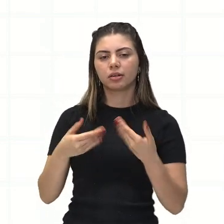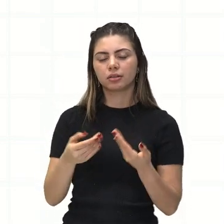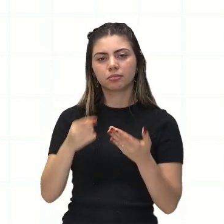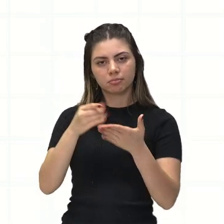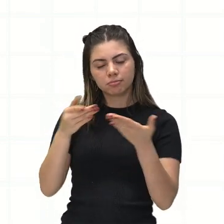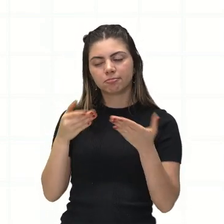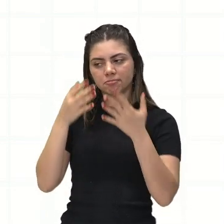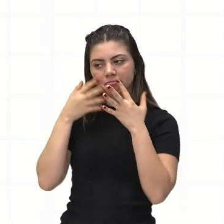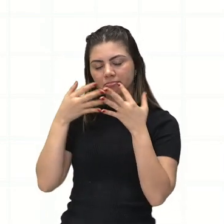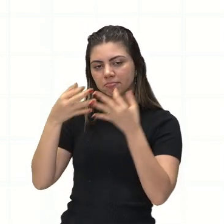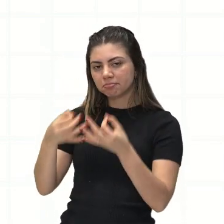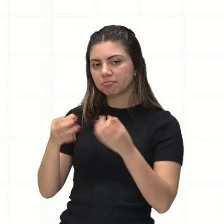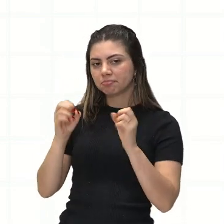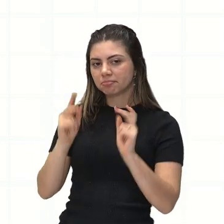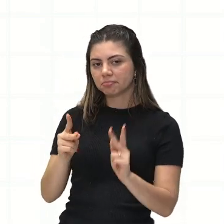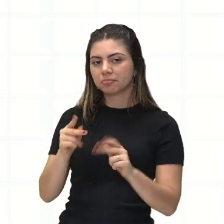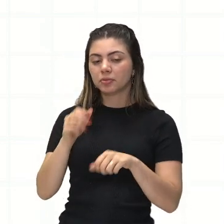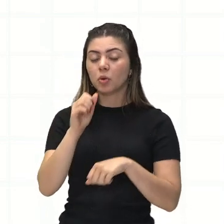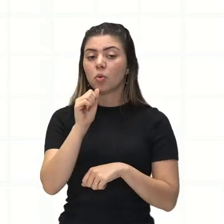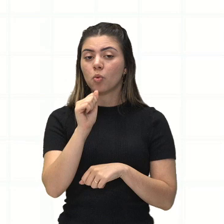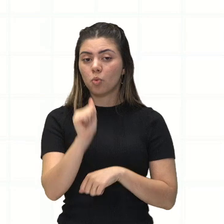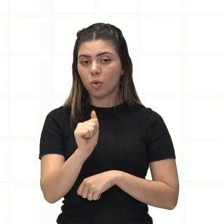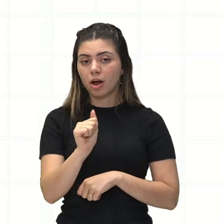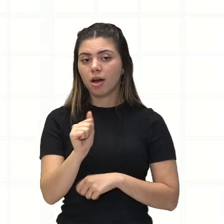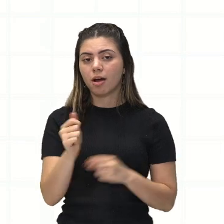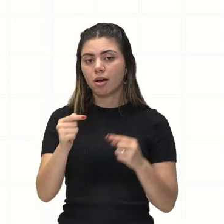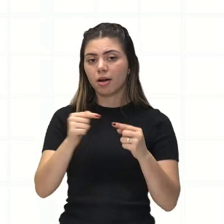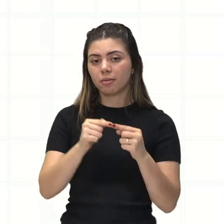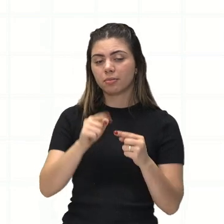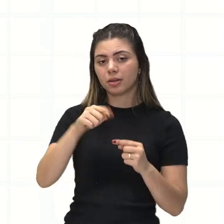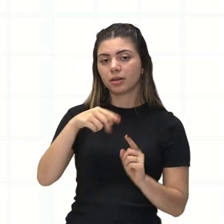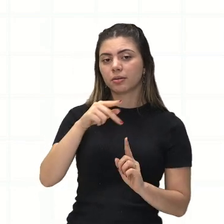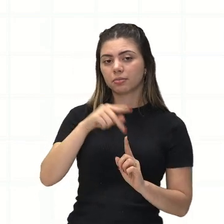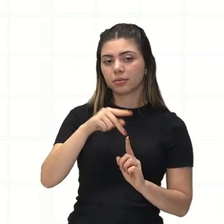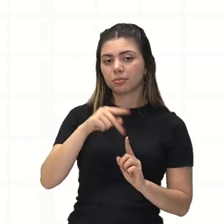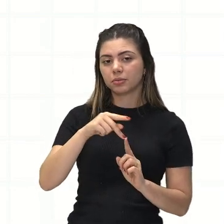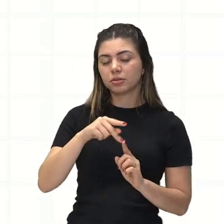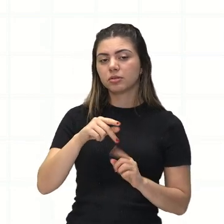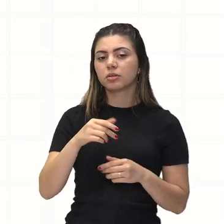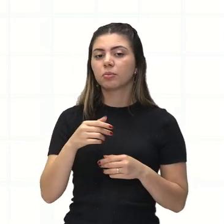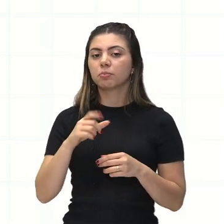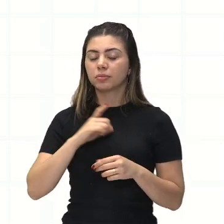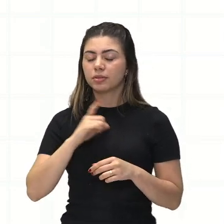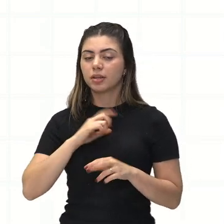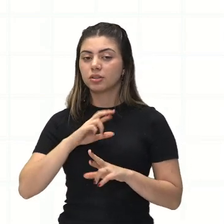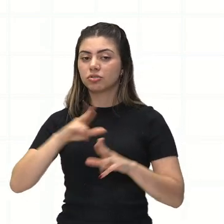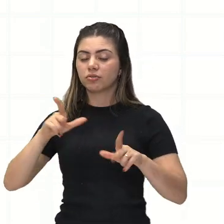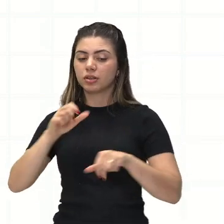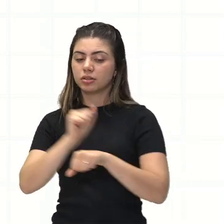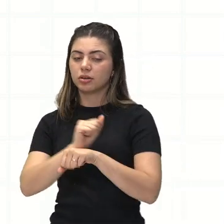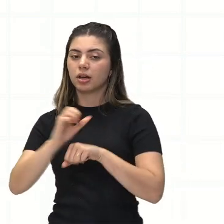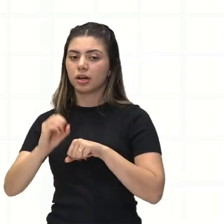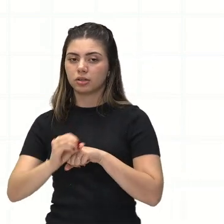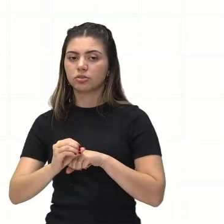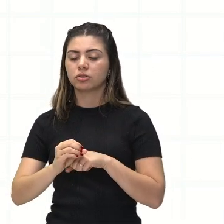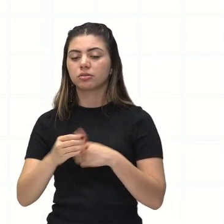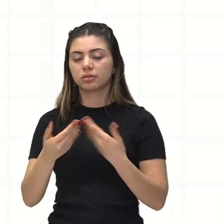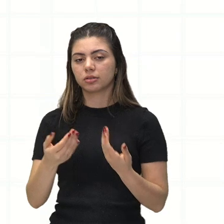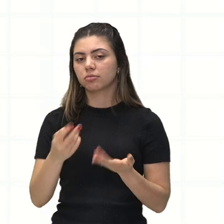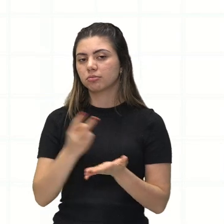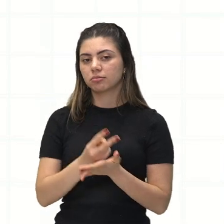atentos aí também para o a que é o a preposição e não o a artigo, isso depende sempre da pergunta que eu farei ao